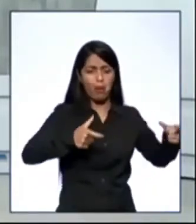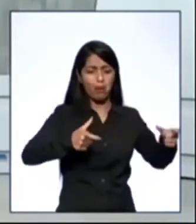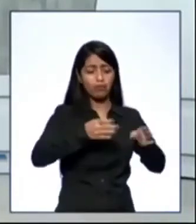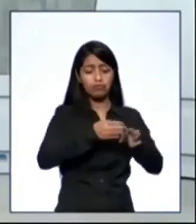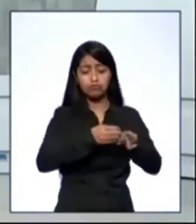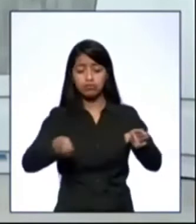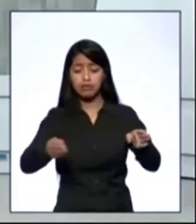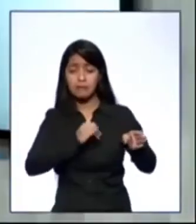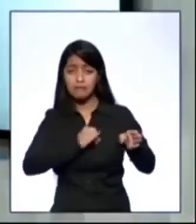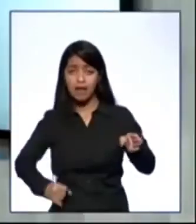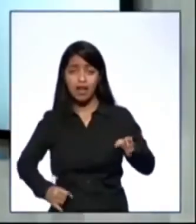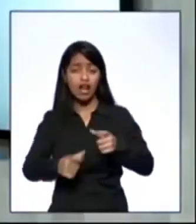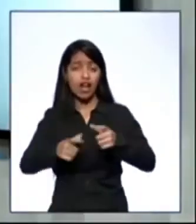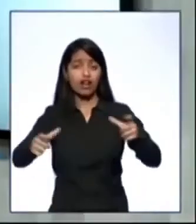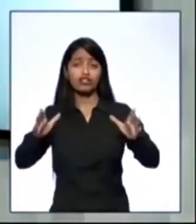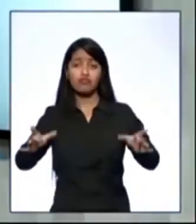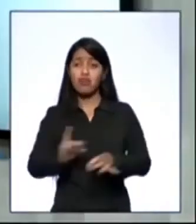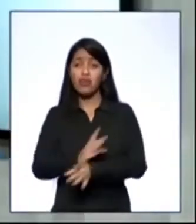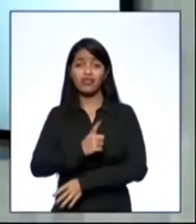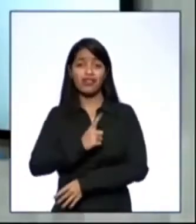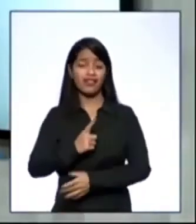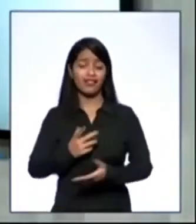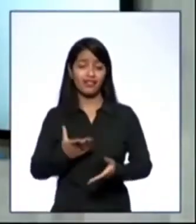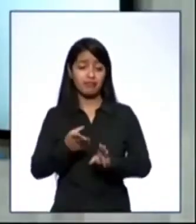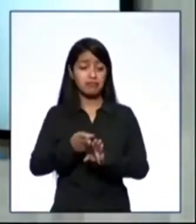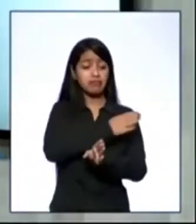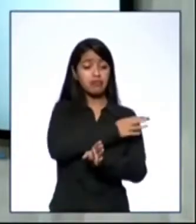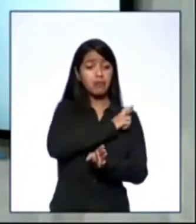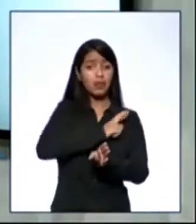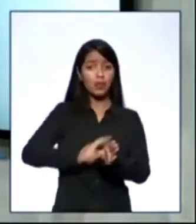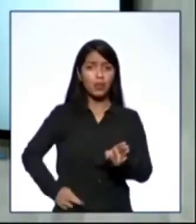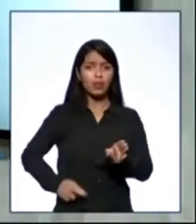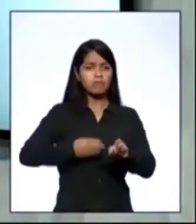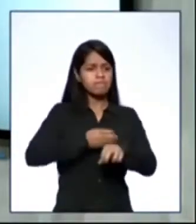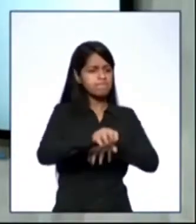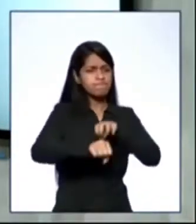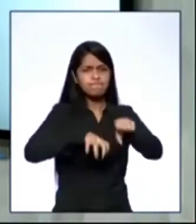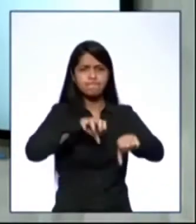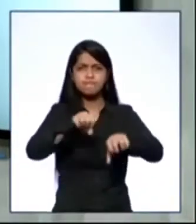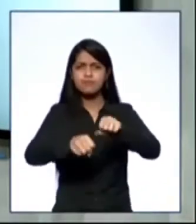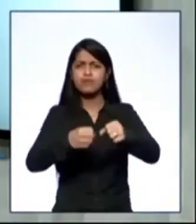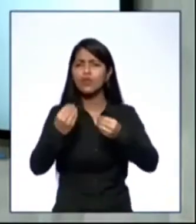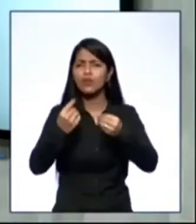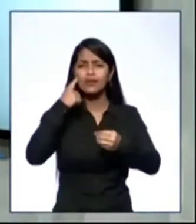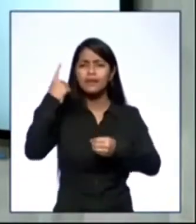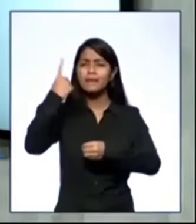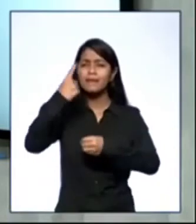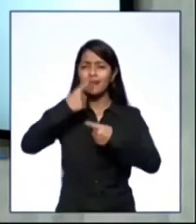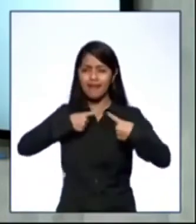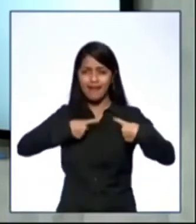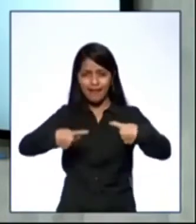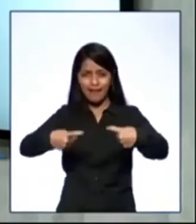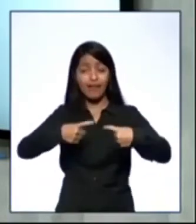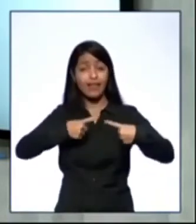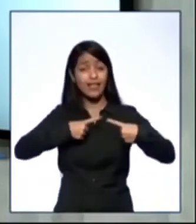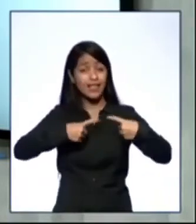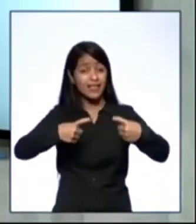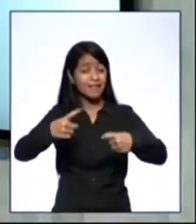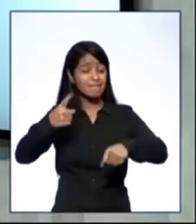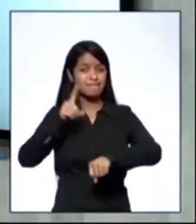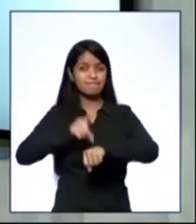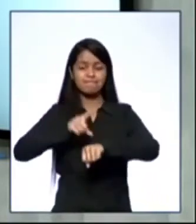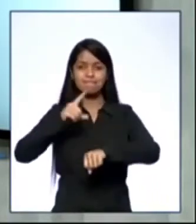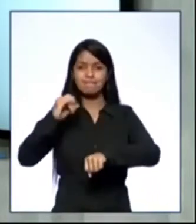durante a República. Seguinte, o que é esse auge da conquista e qual que é esse processo? A primeira guerra que você precisa lembrar, que foi uma guerra extremamente marcante na história